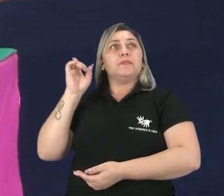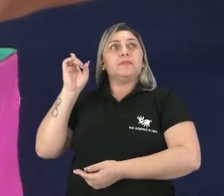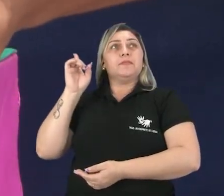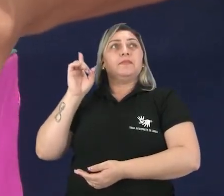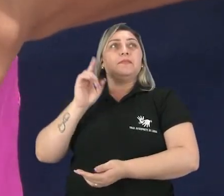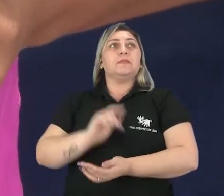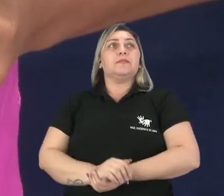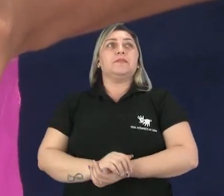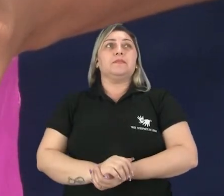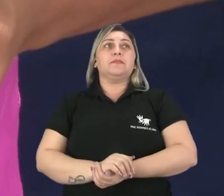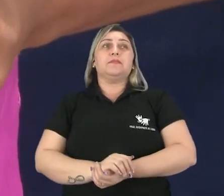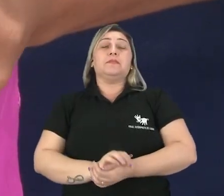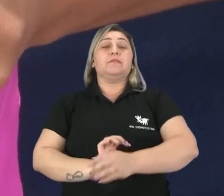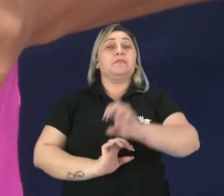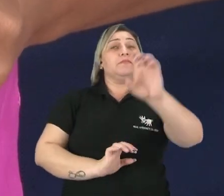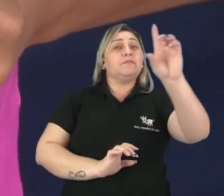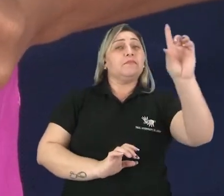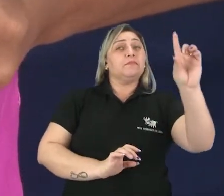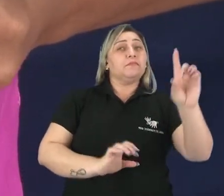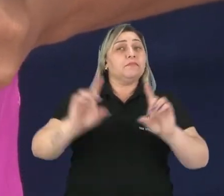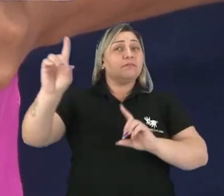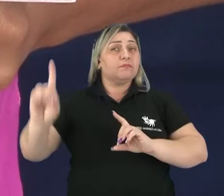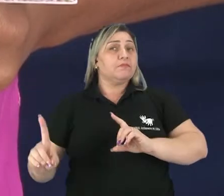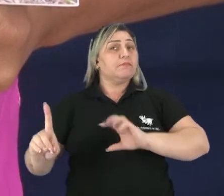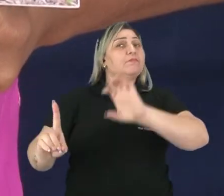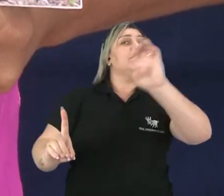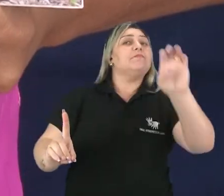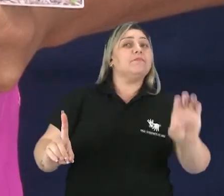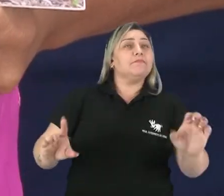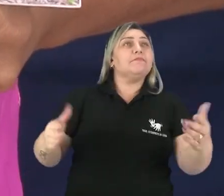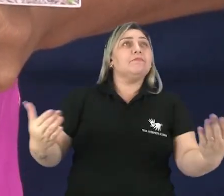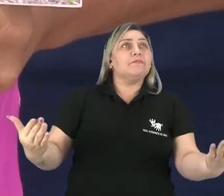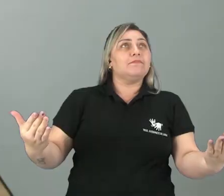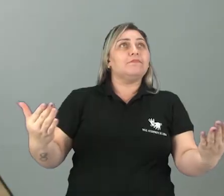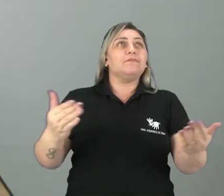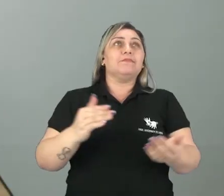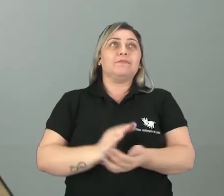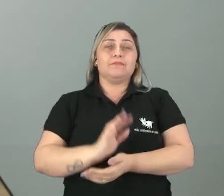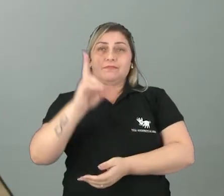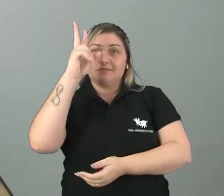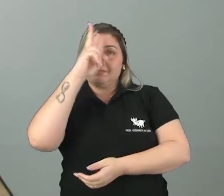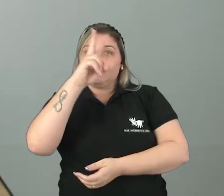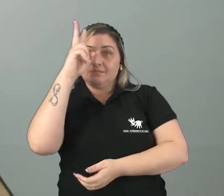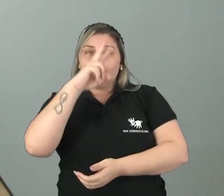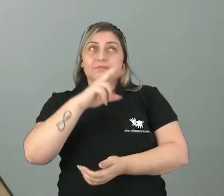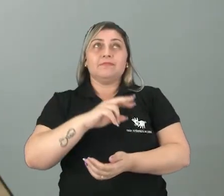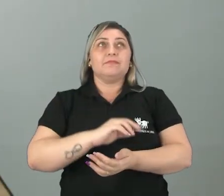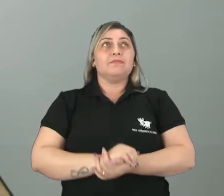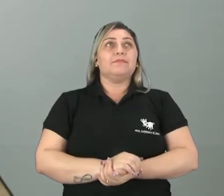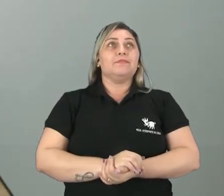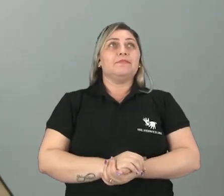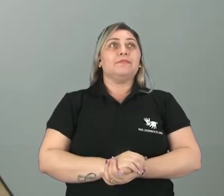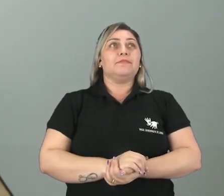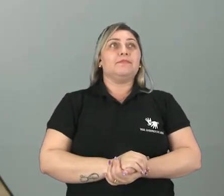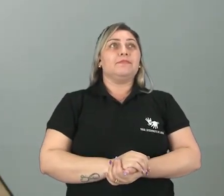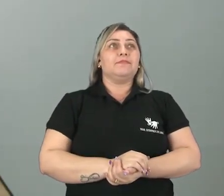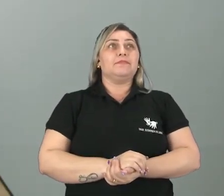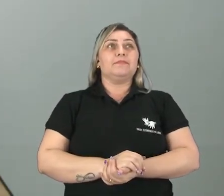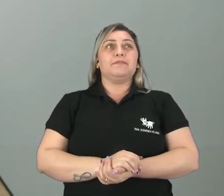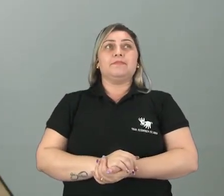está para a direita ou para a esquerda nos lembrar Eu